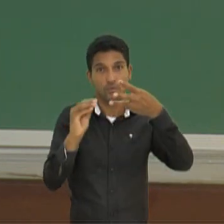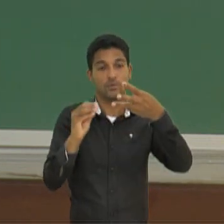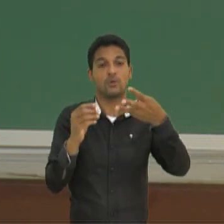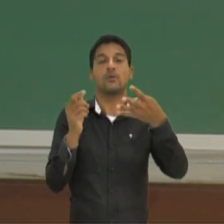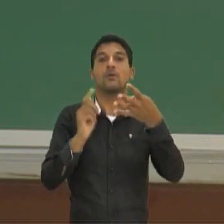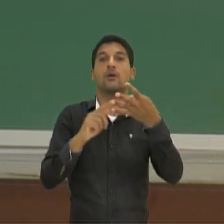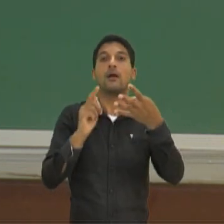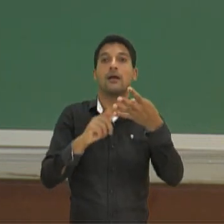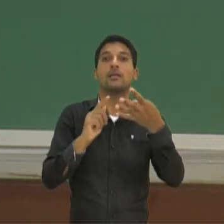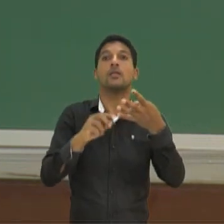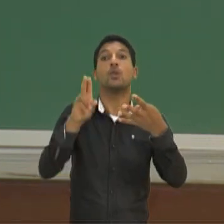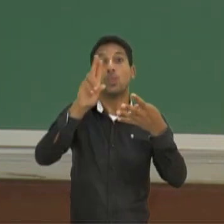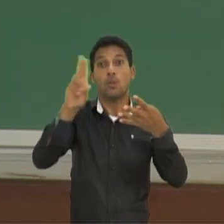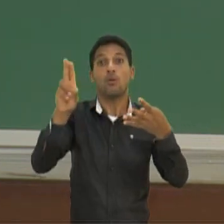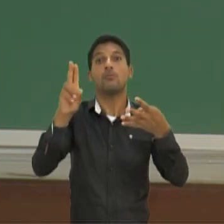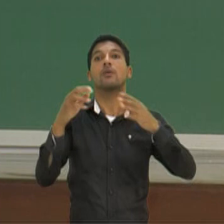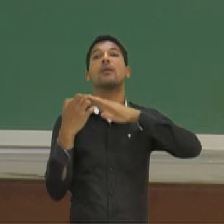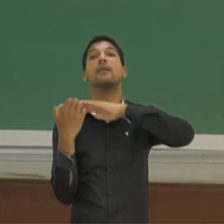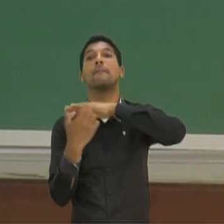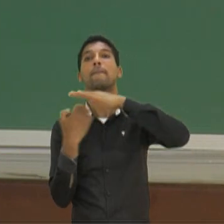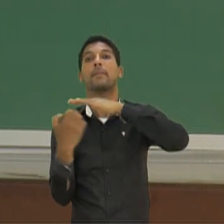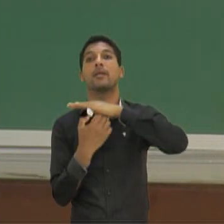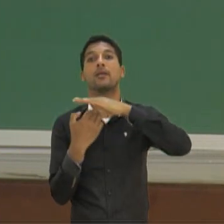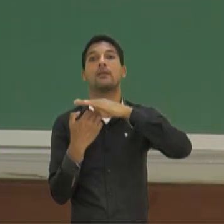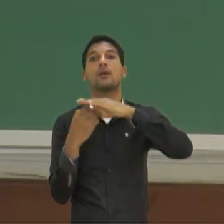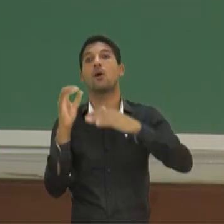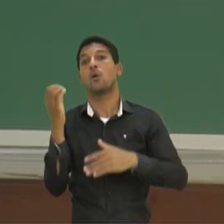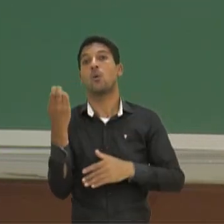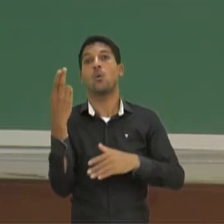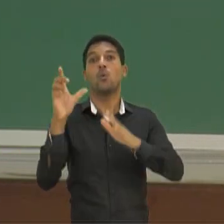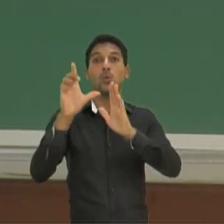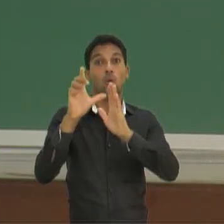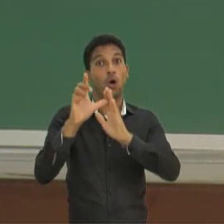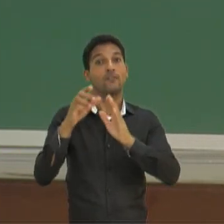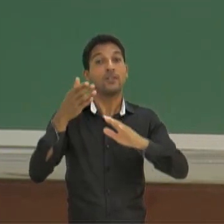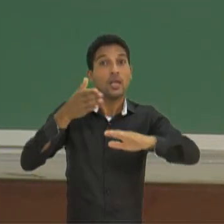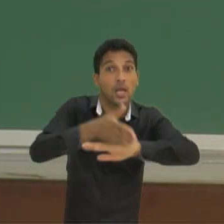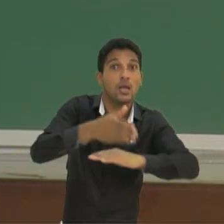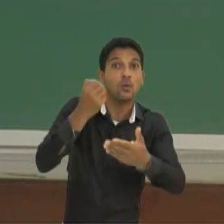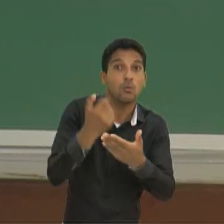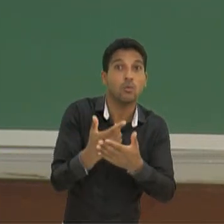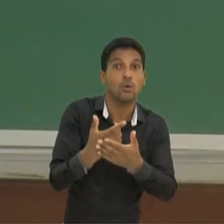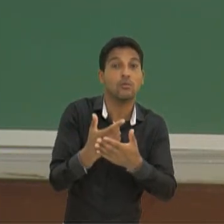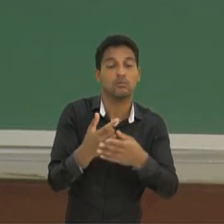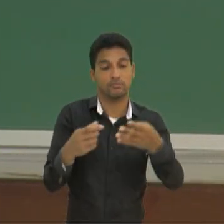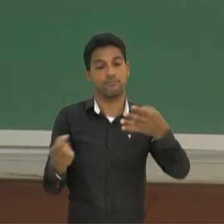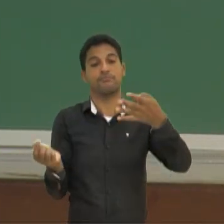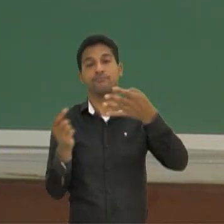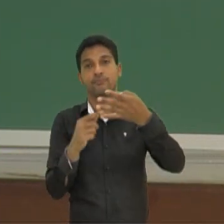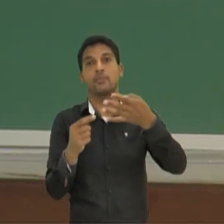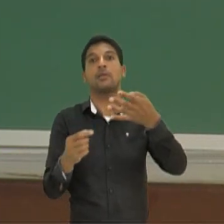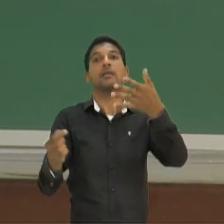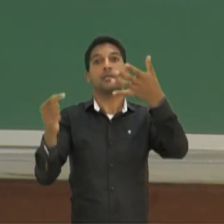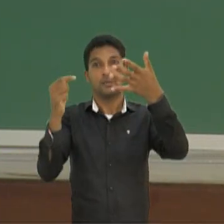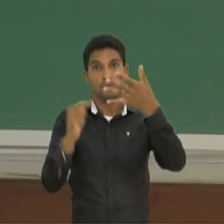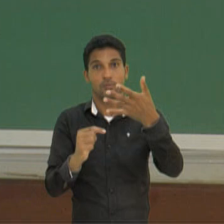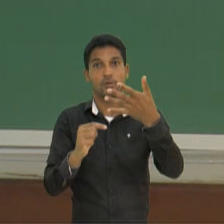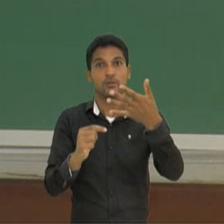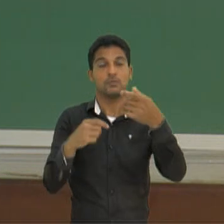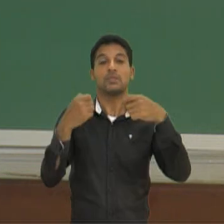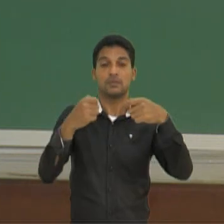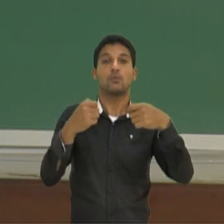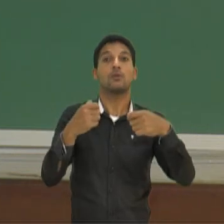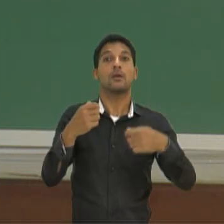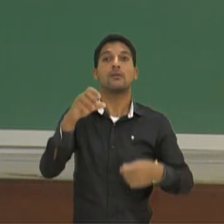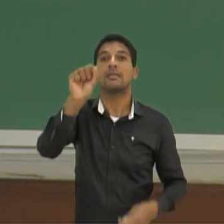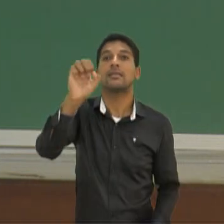vão fazer o vocativo, né? Prezado senhor, senhora. Se vocês não sabem o nome, vocês podem colocar aos